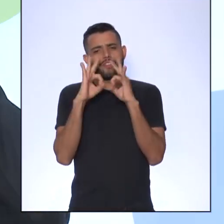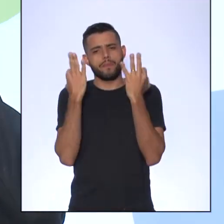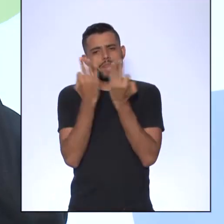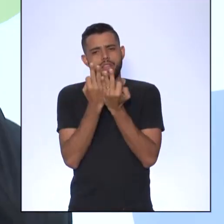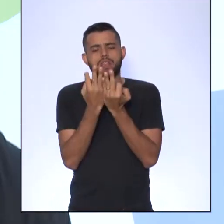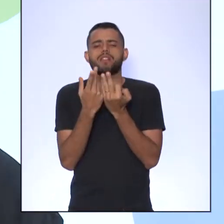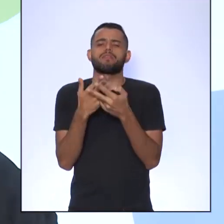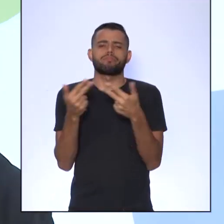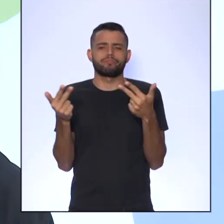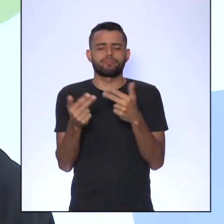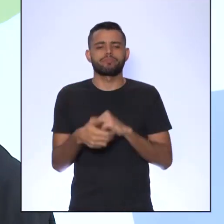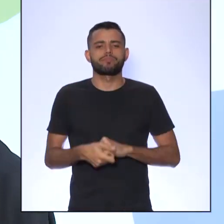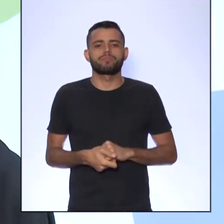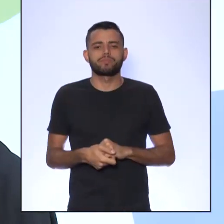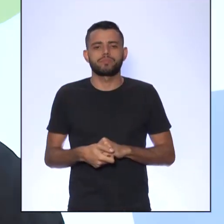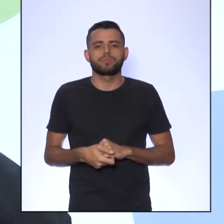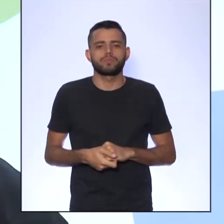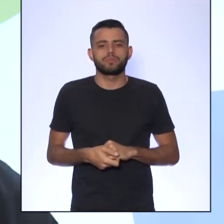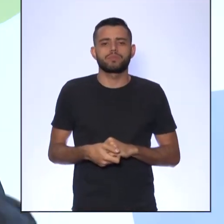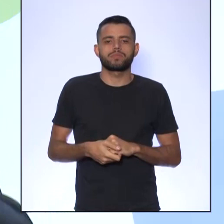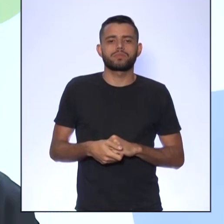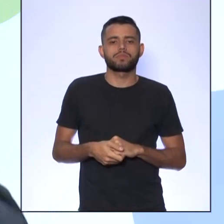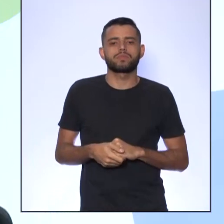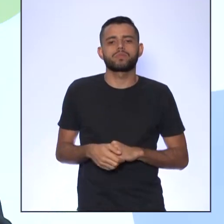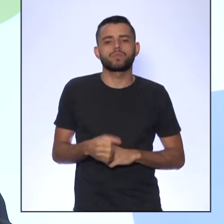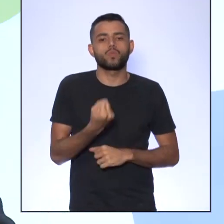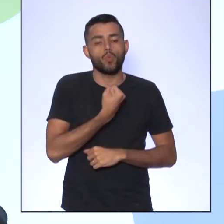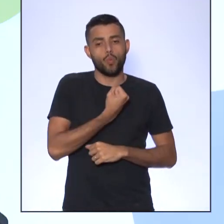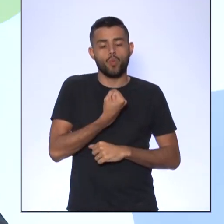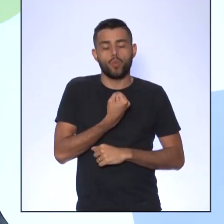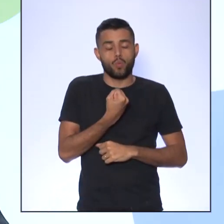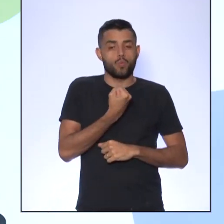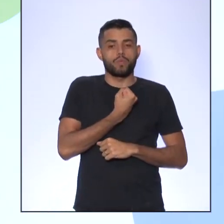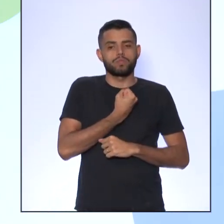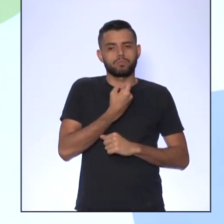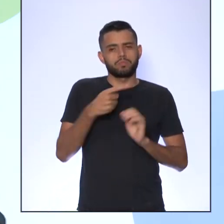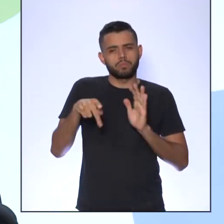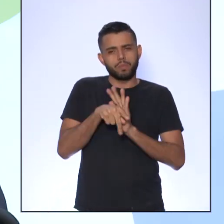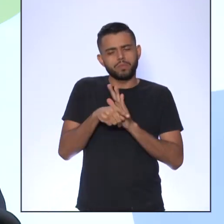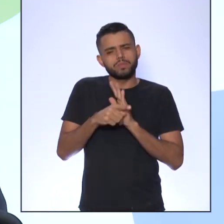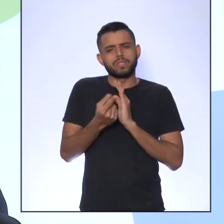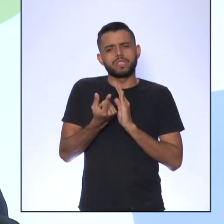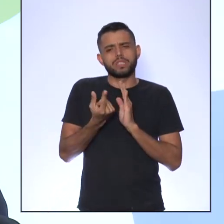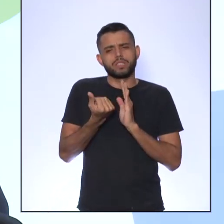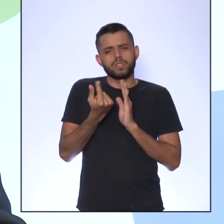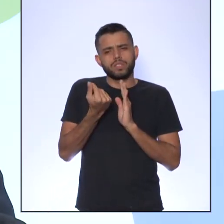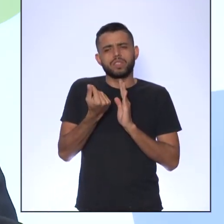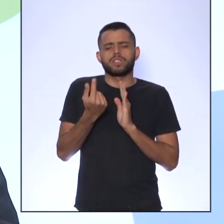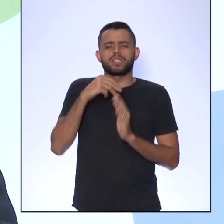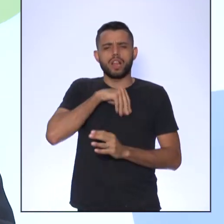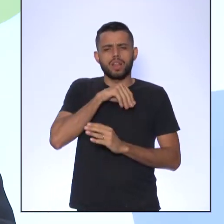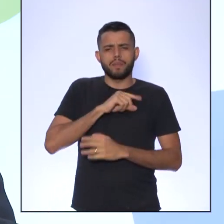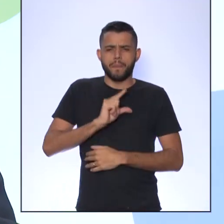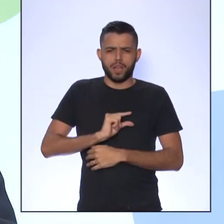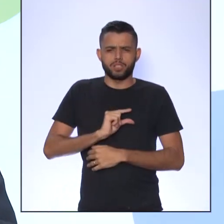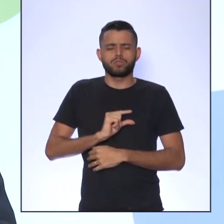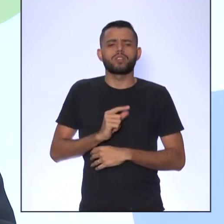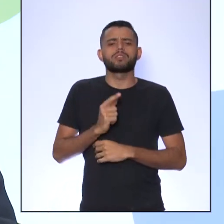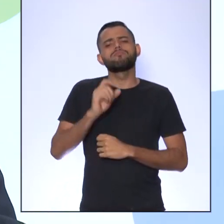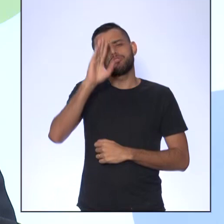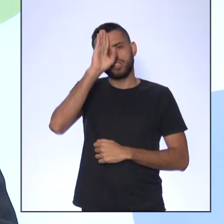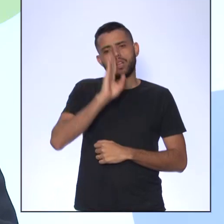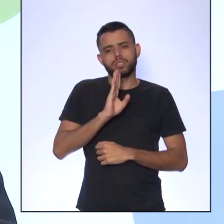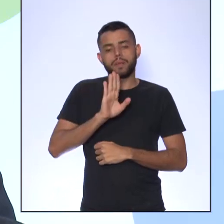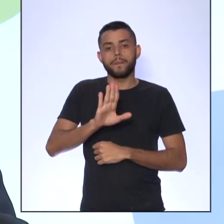família, né, ou seja, o índice socioeconômico familiar é baixo, aí vai conseguir a isenção. Mas no caso da